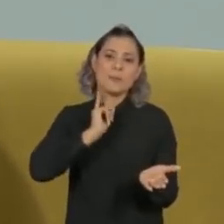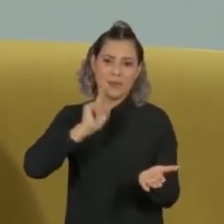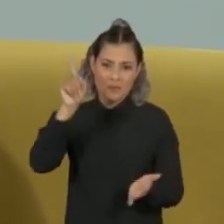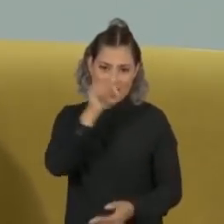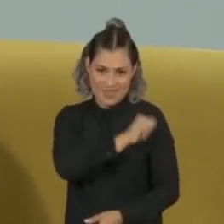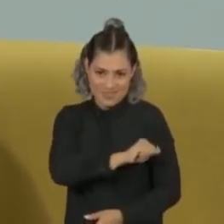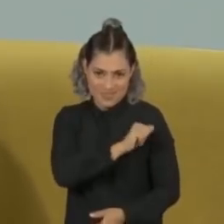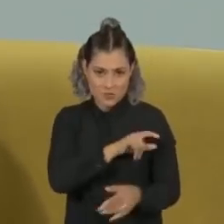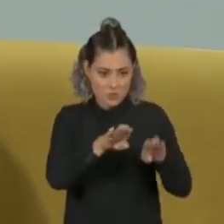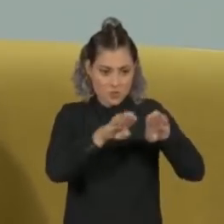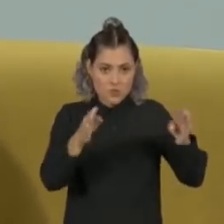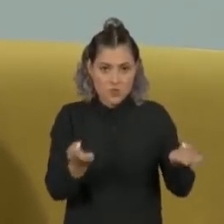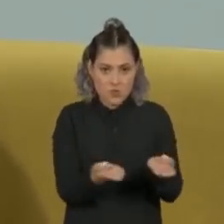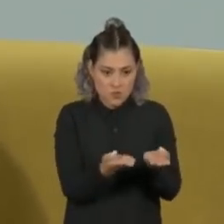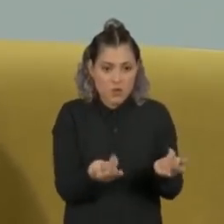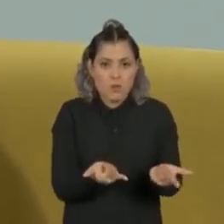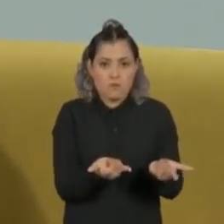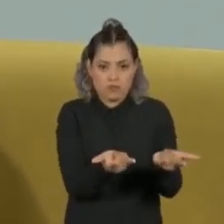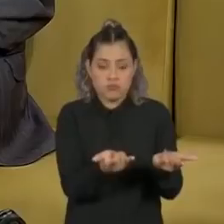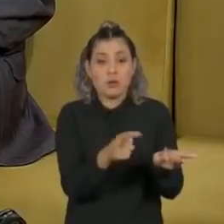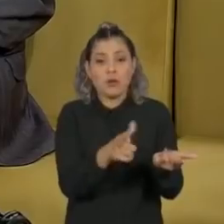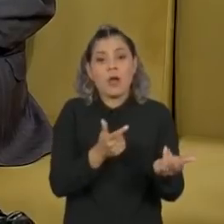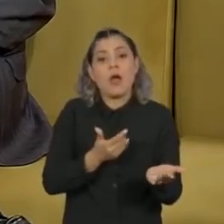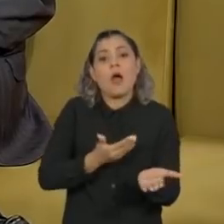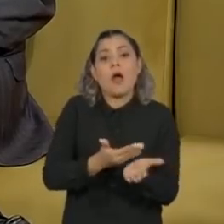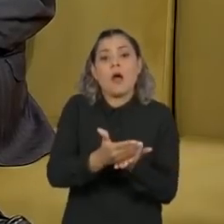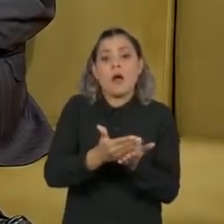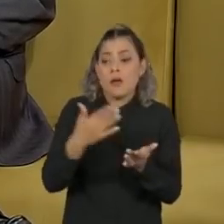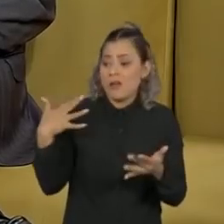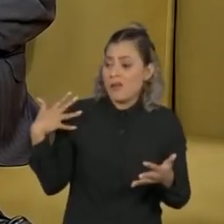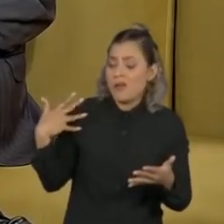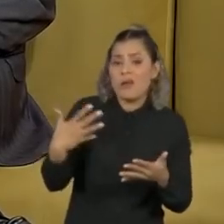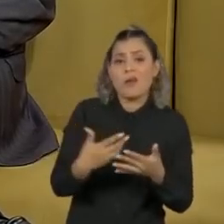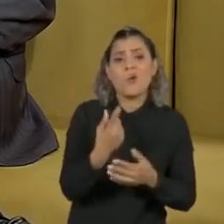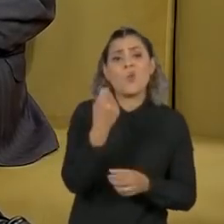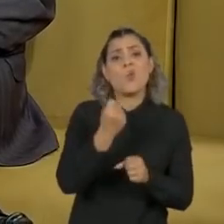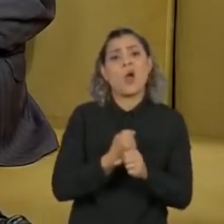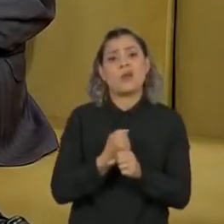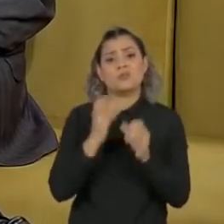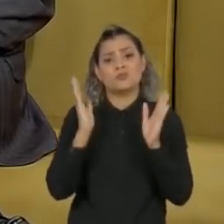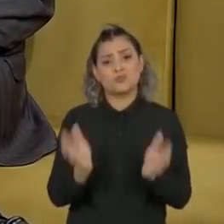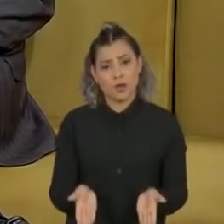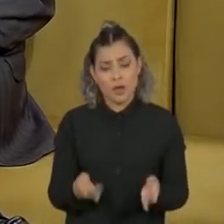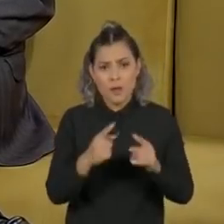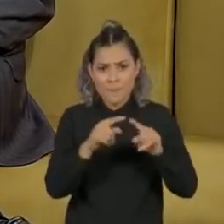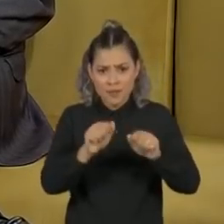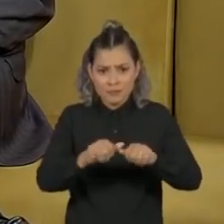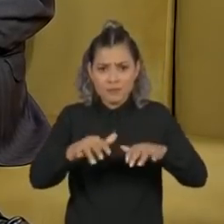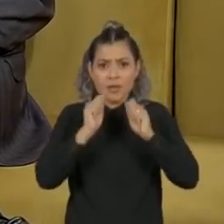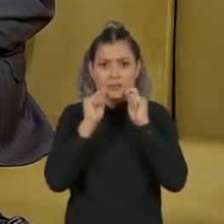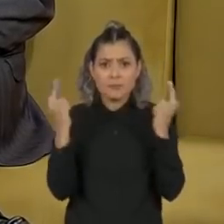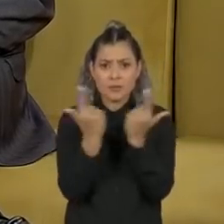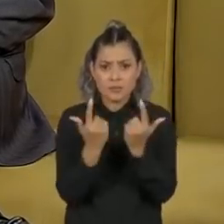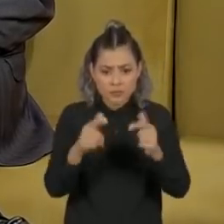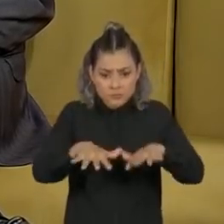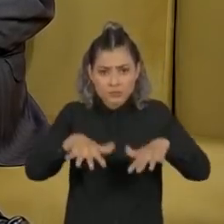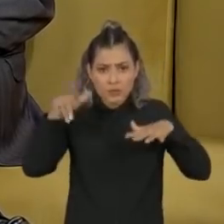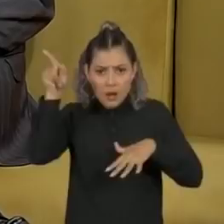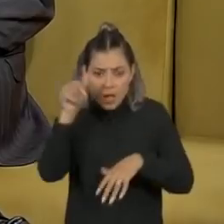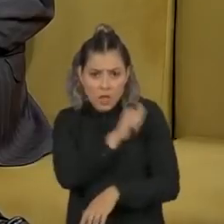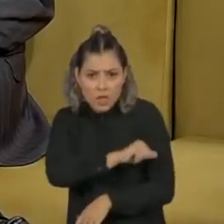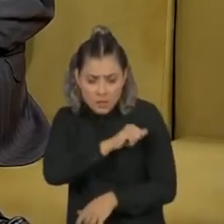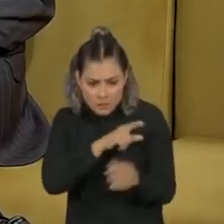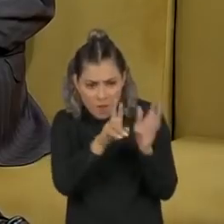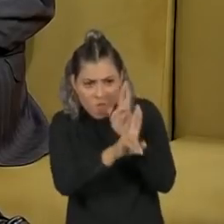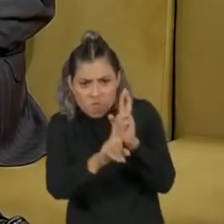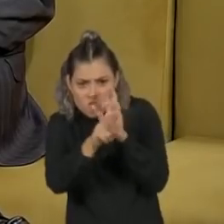do Flamengo, completa 1 ano amanhã. E para marcar a data, a CPI da Assembleia Legislativa do Rio de Janeiro, que investiga incêndios